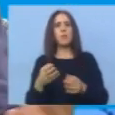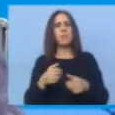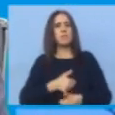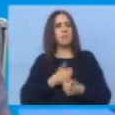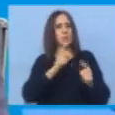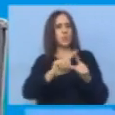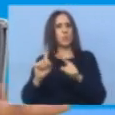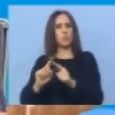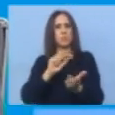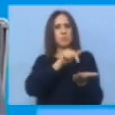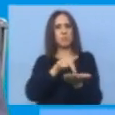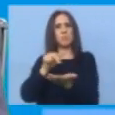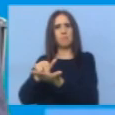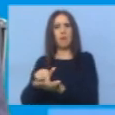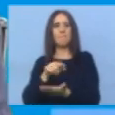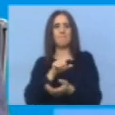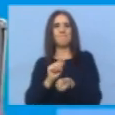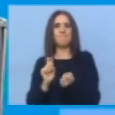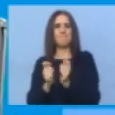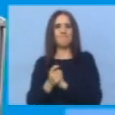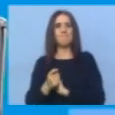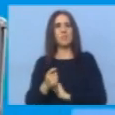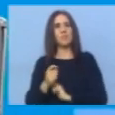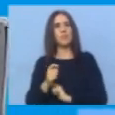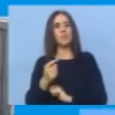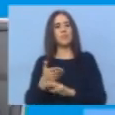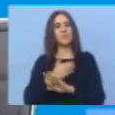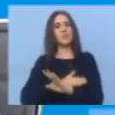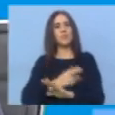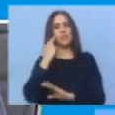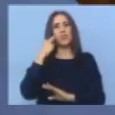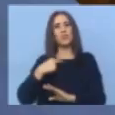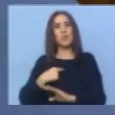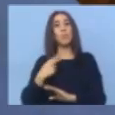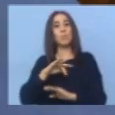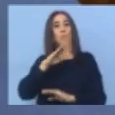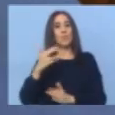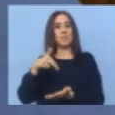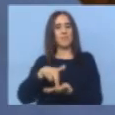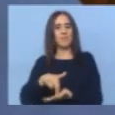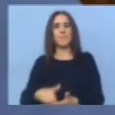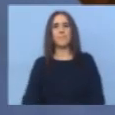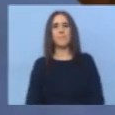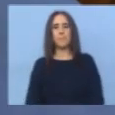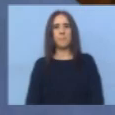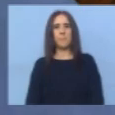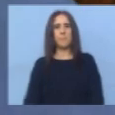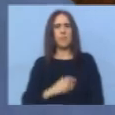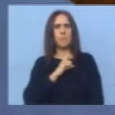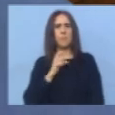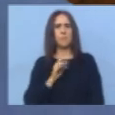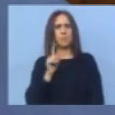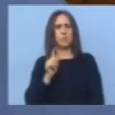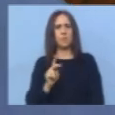sociedades e aí fazer a tal transfiguração que eu já pude vislumbrar quando estive no monte. Padre Zé Vieira, é esse impulso missionário